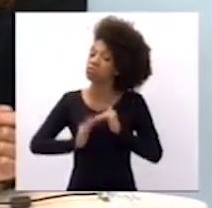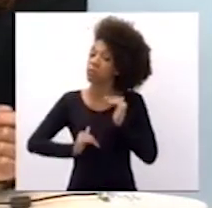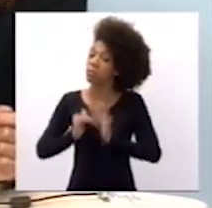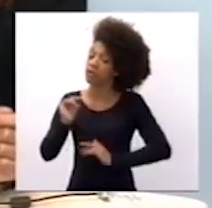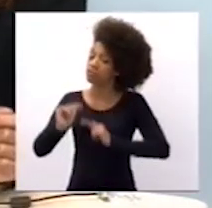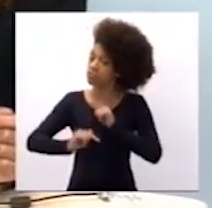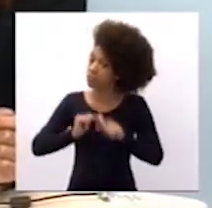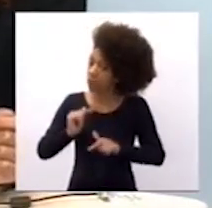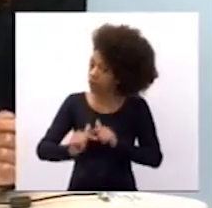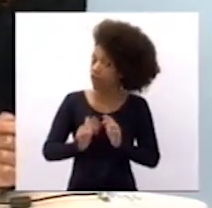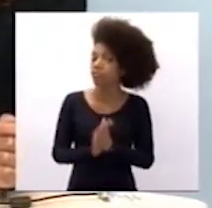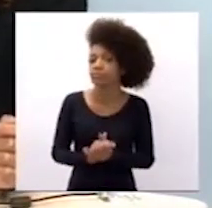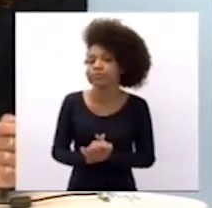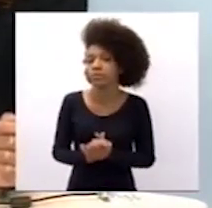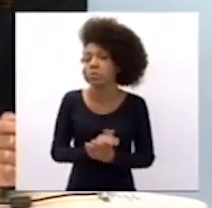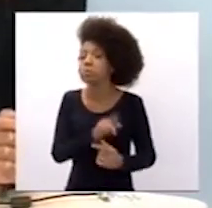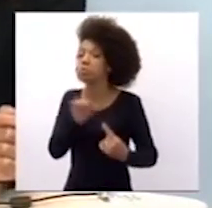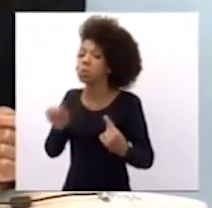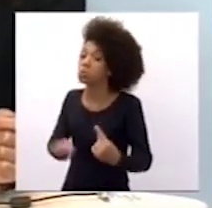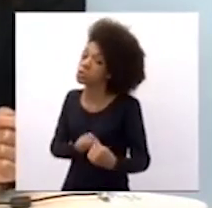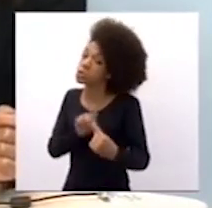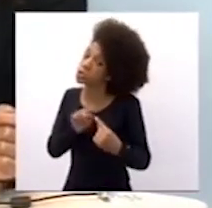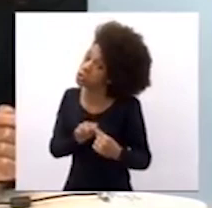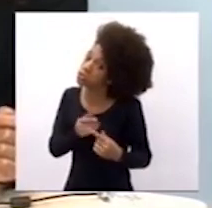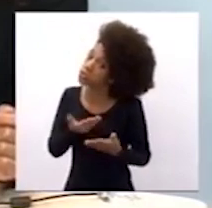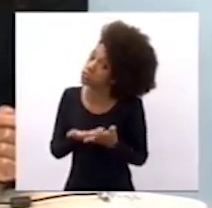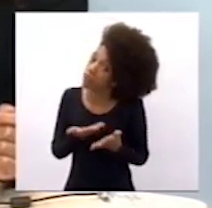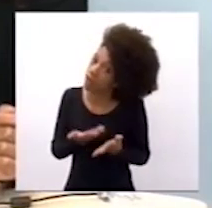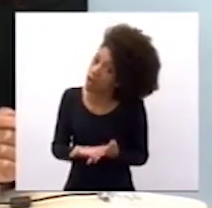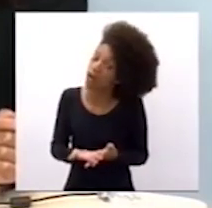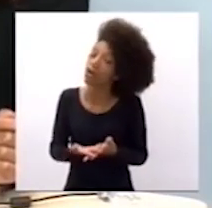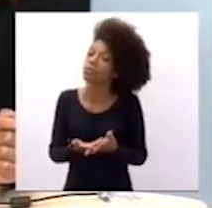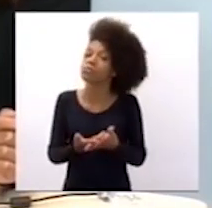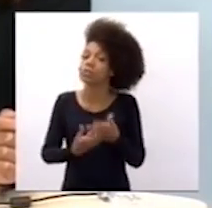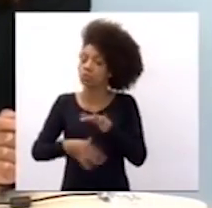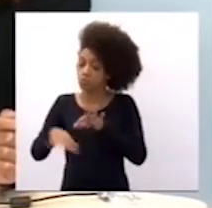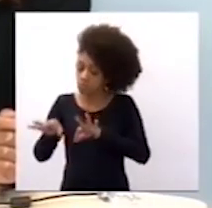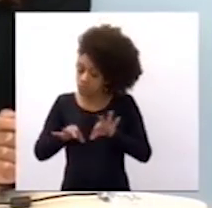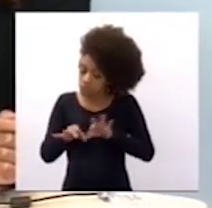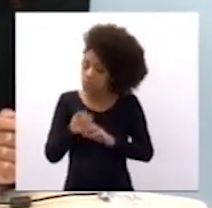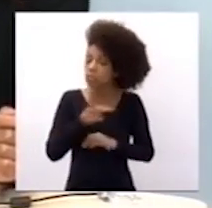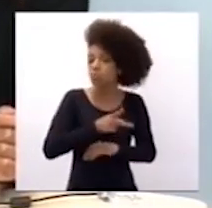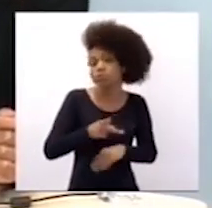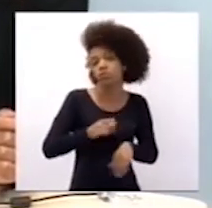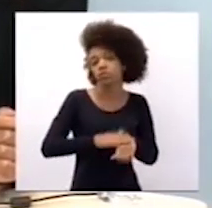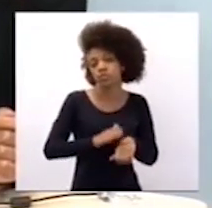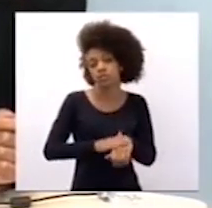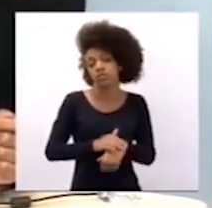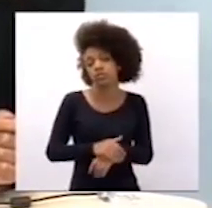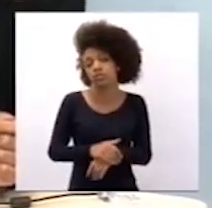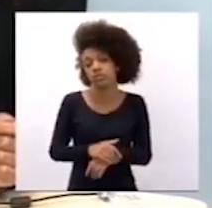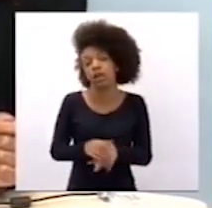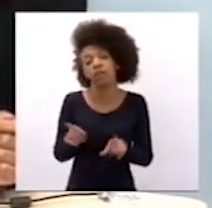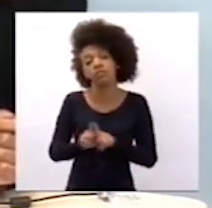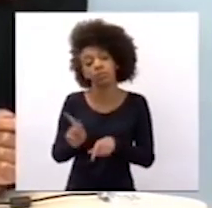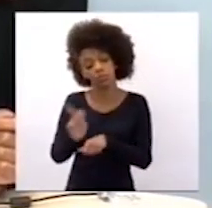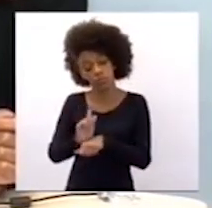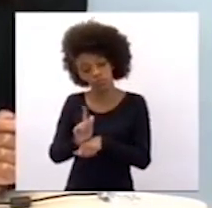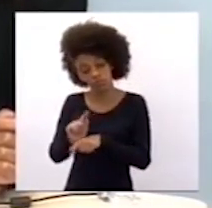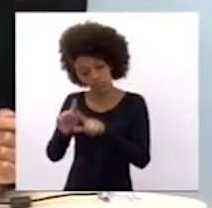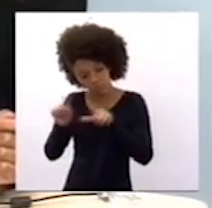trabalhada, depende do objetivo da aula, do planejamento que o professor fez, gestão da sala de